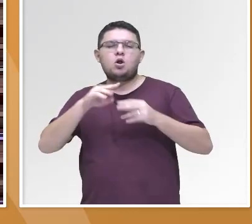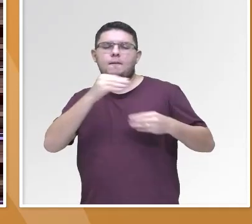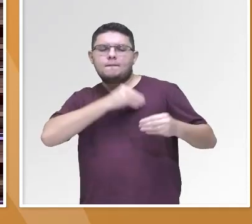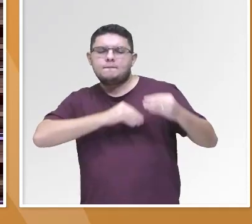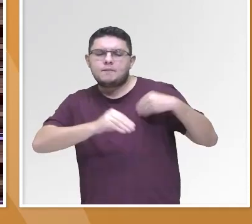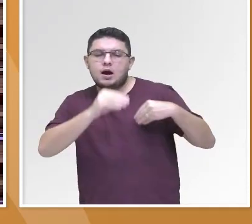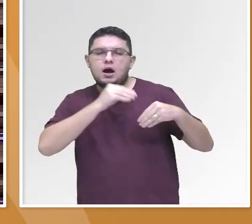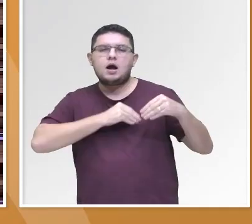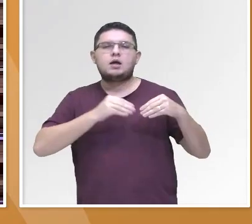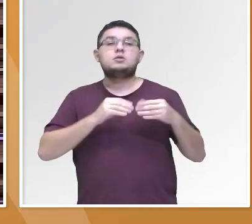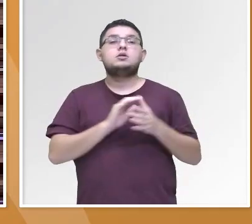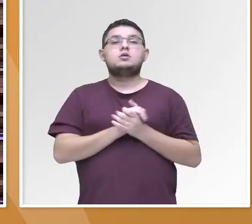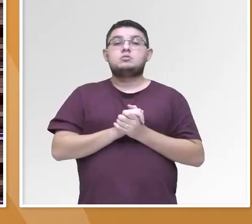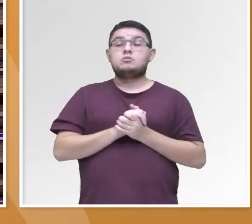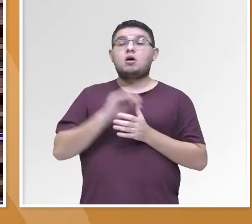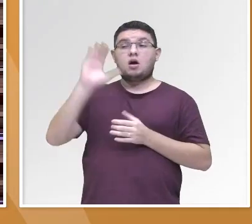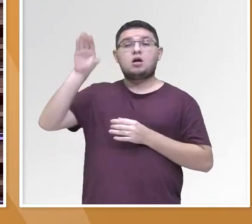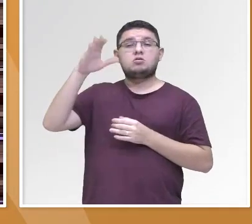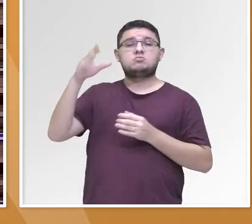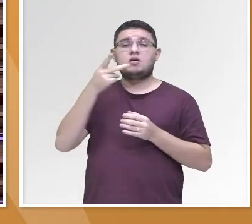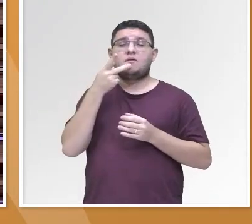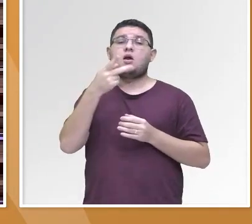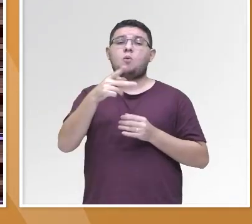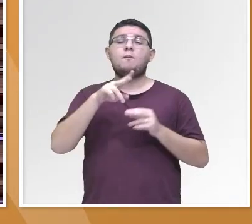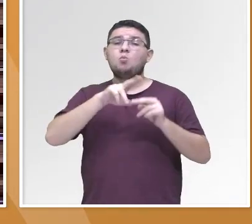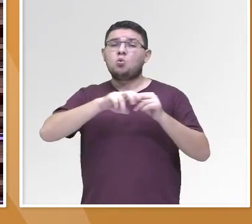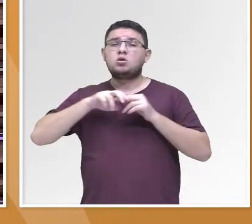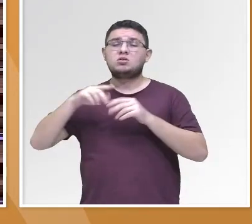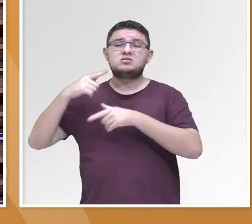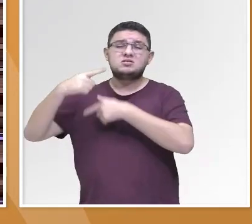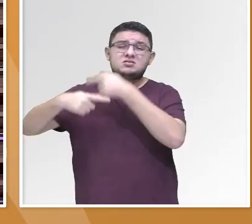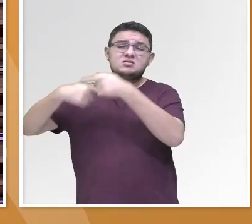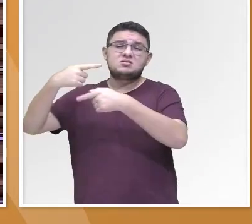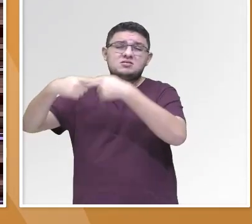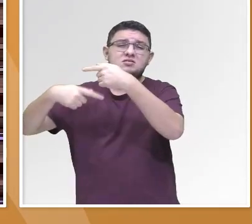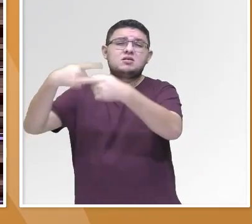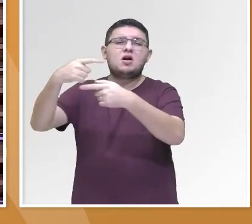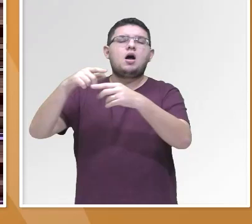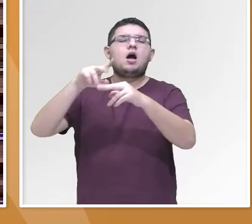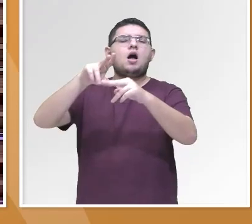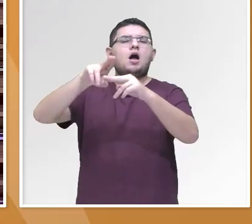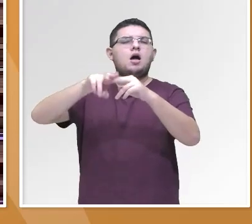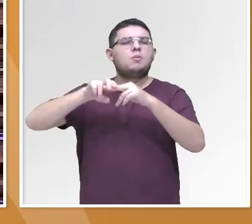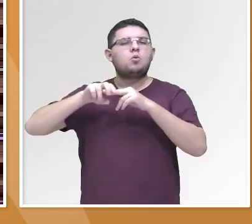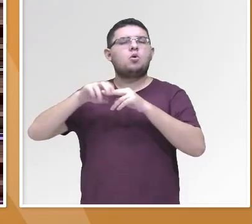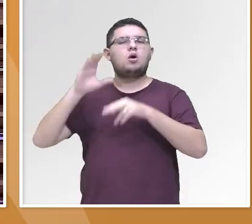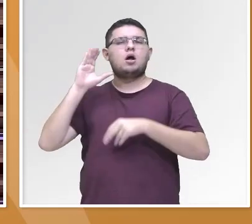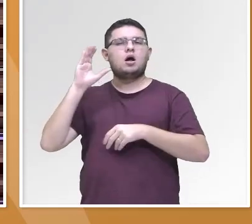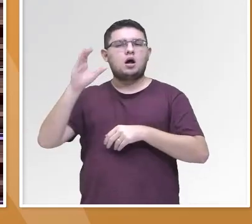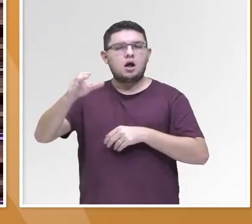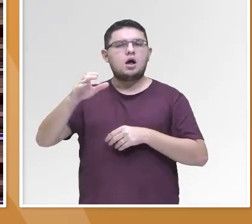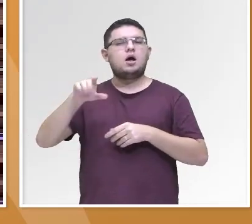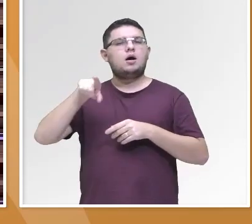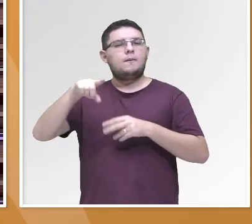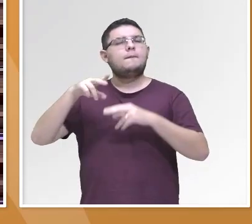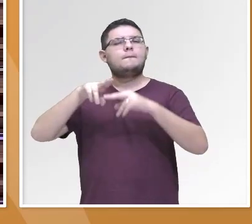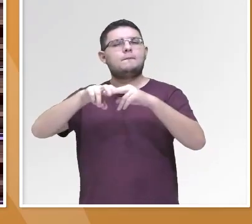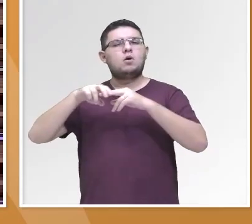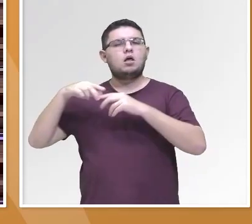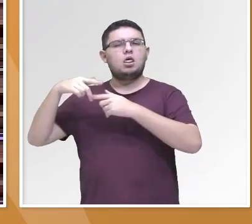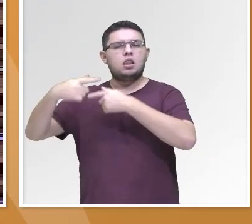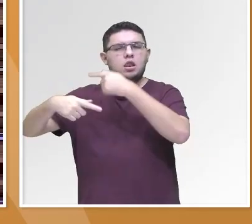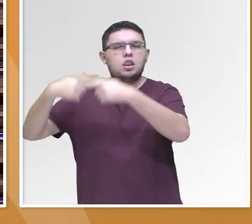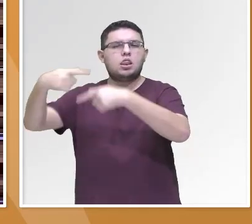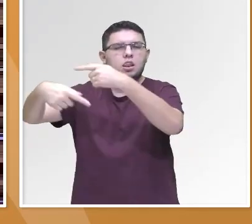pele escura, manchada ali pelo pecado. E por isso poderiam e mereciam ser tornadas